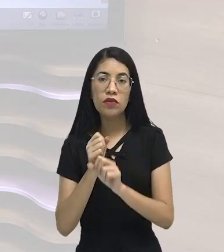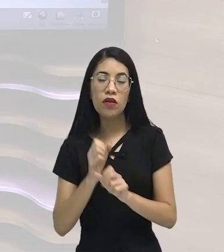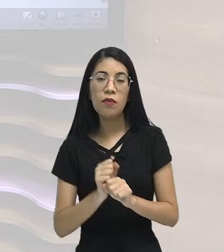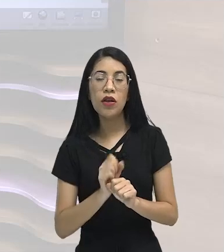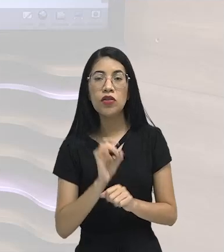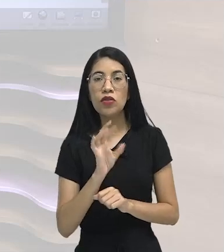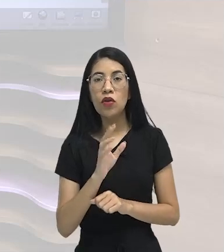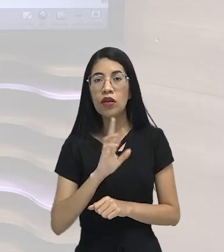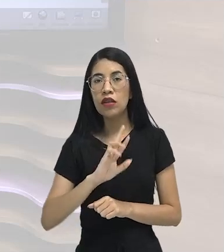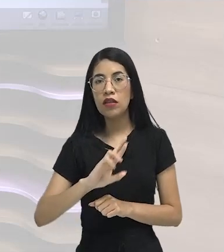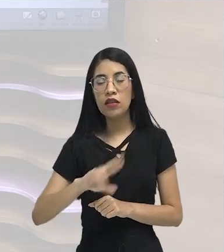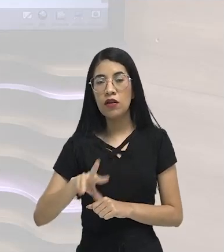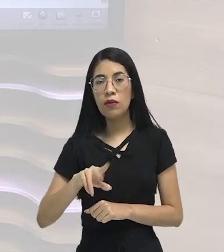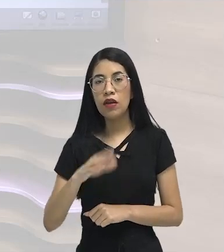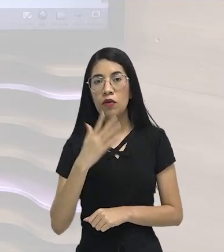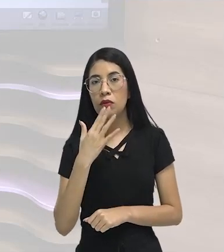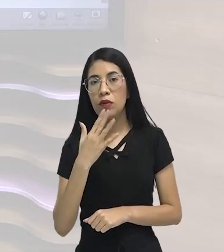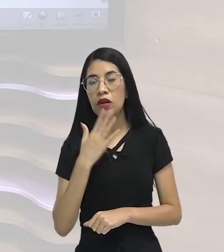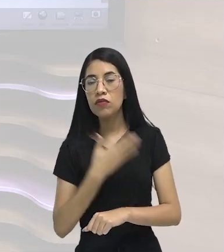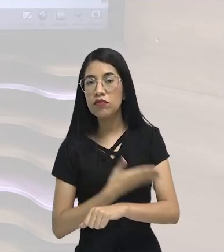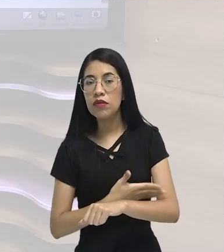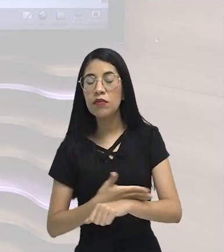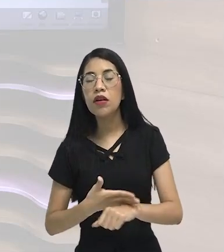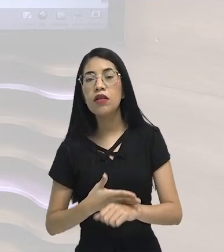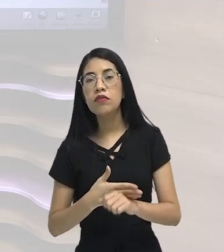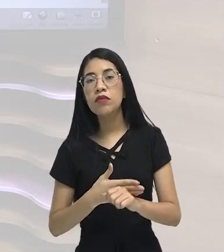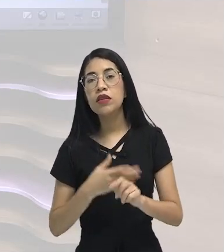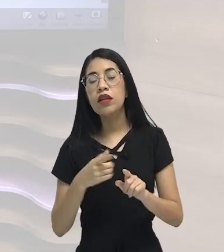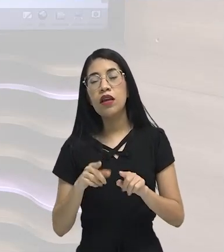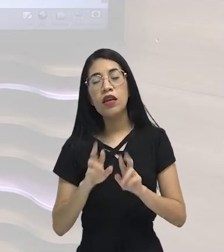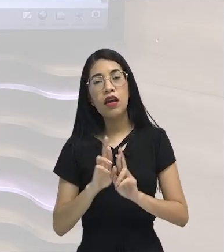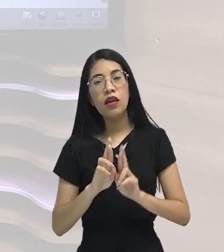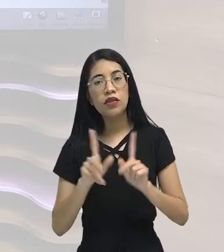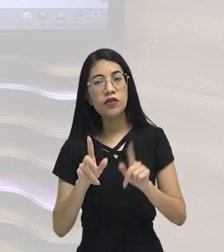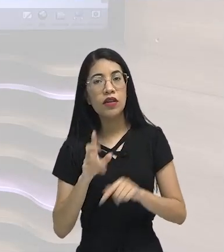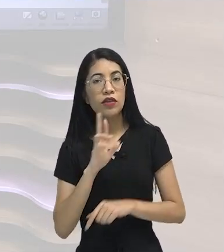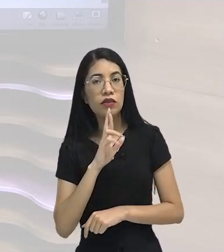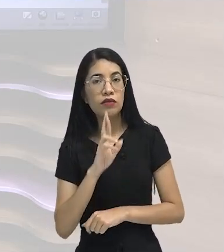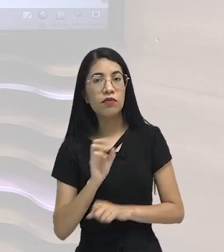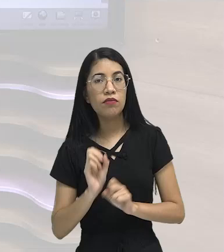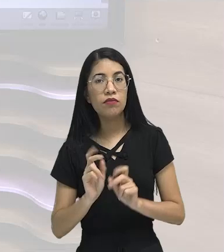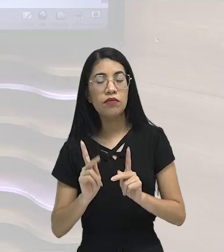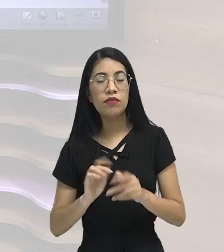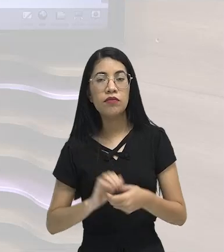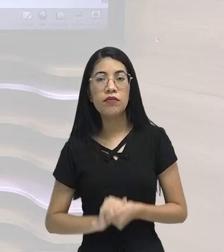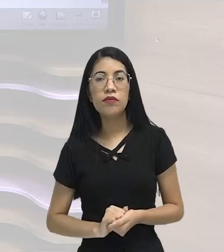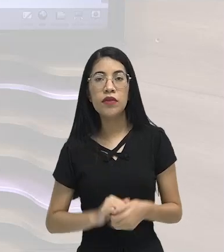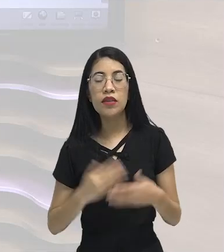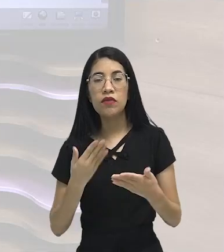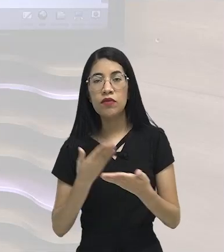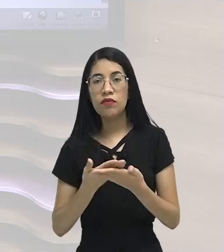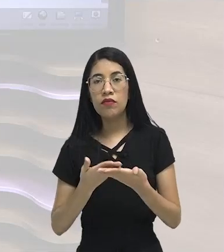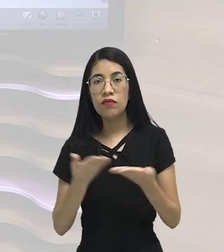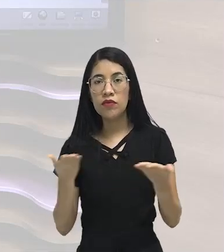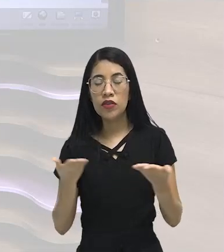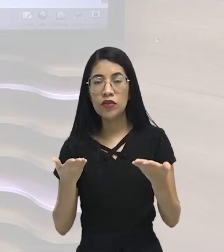das partes que não estão pintadas, aí já seria um outro resultado. Tá bom? Bom, pessoal, essa